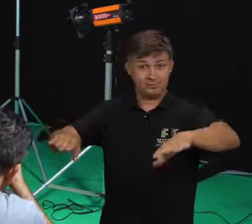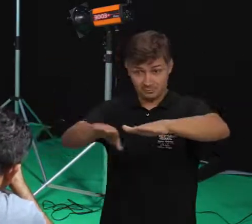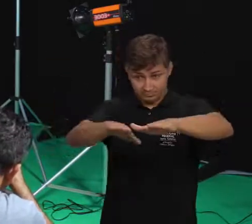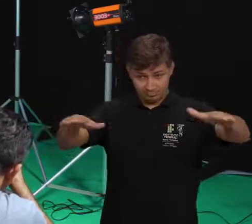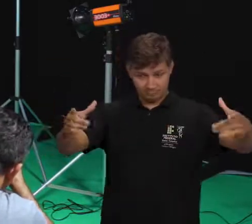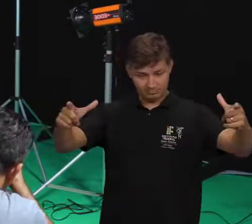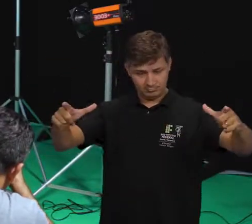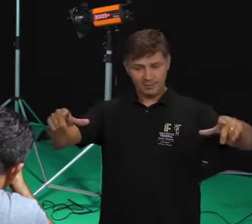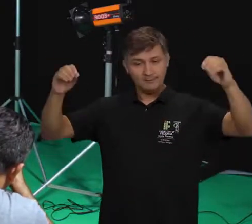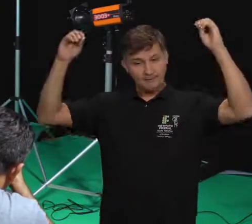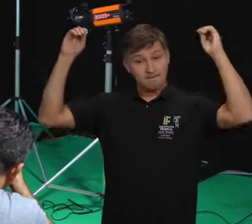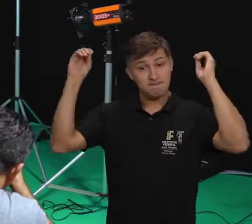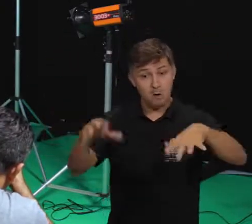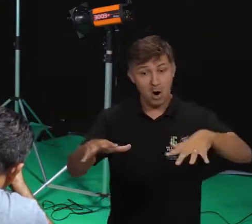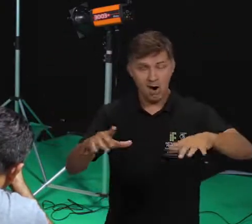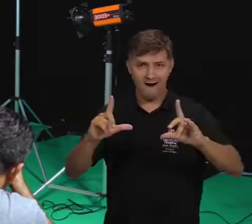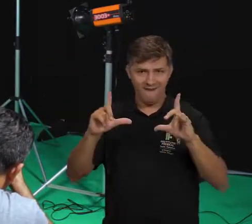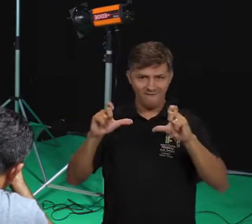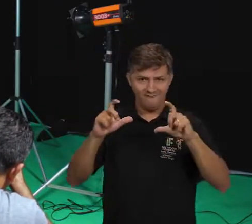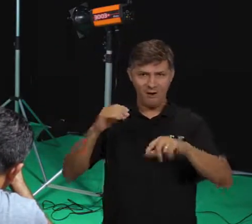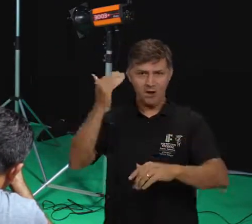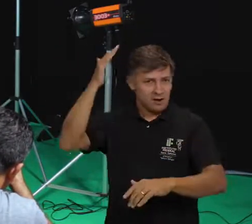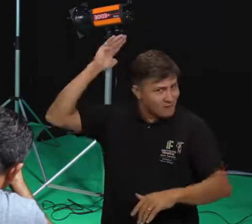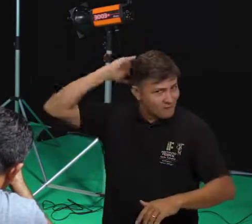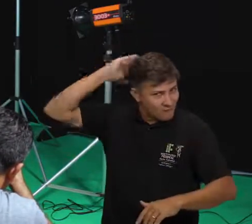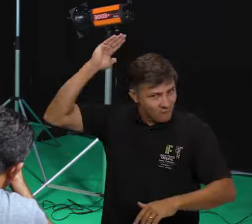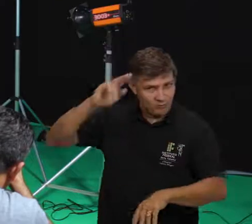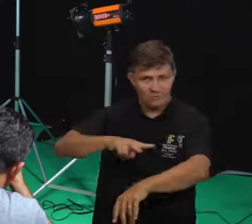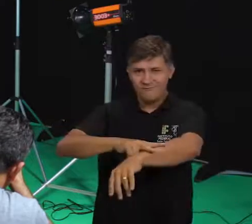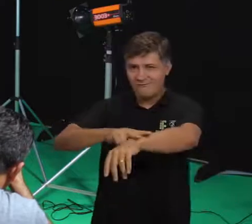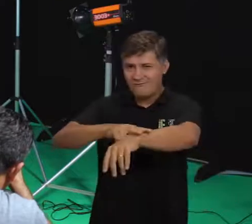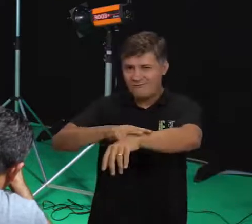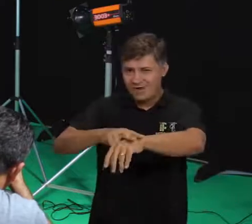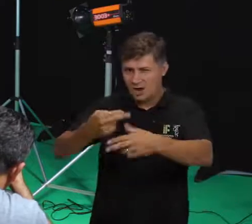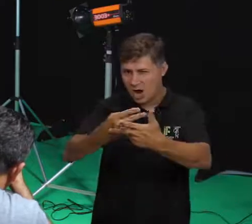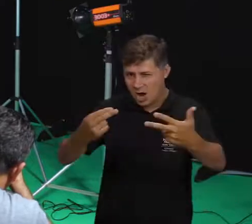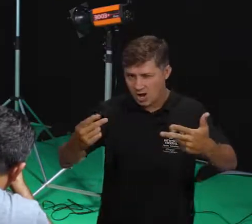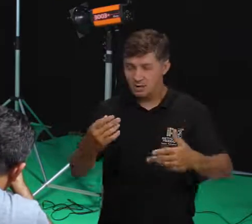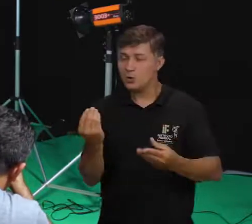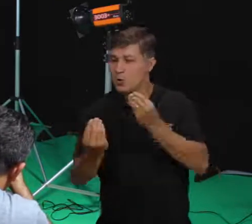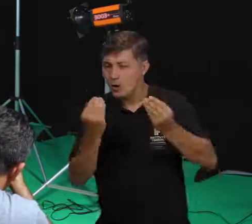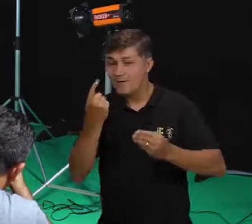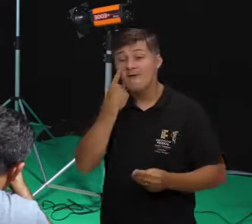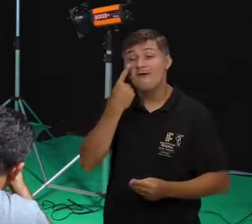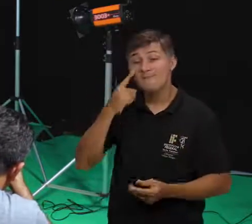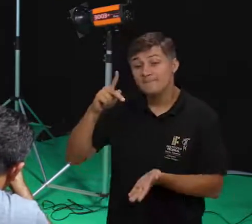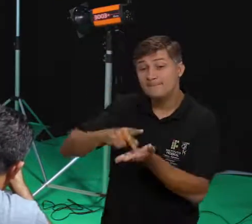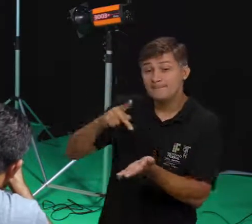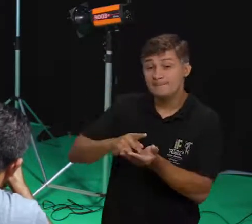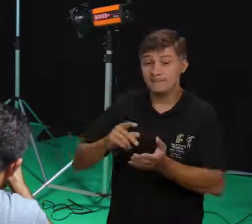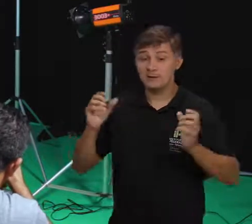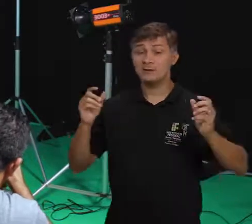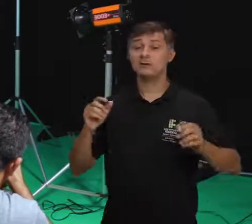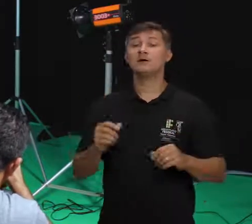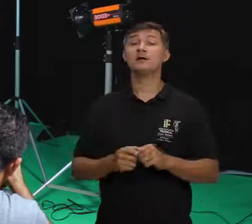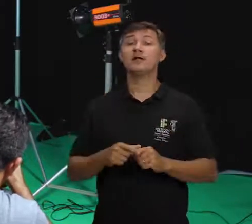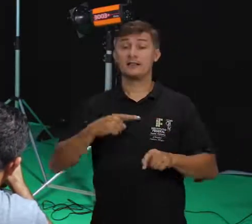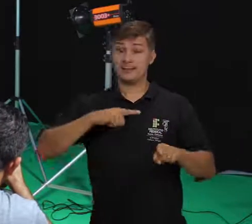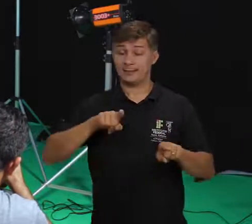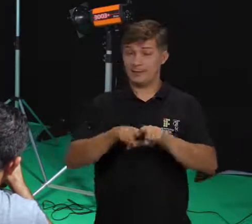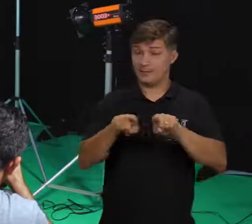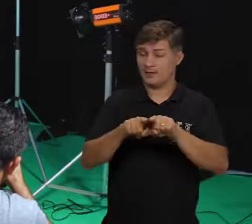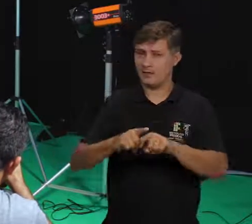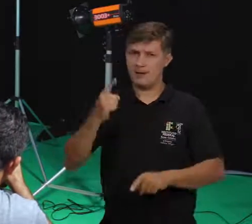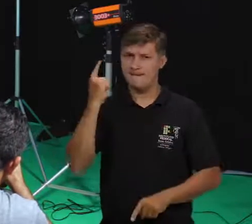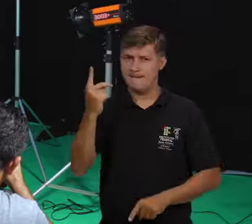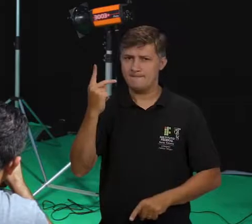gente vai produzir então essa foto, né, com o fundo mais verde ali, do suquinho com a laranja. Vamos lá então. E eu vou contar